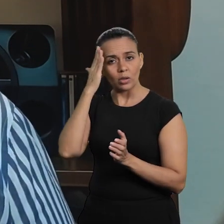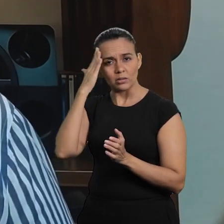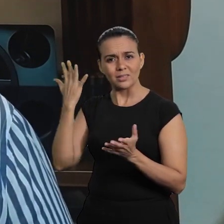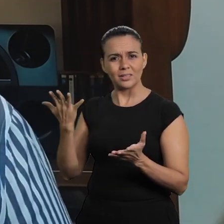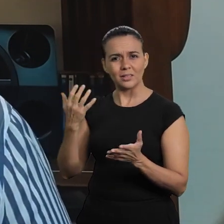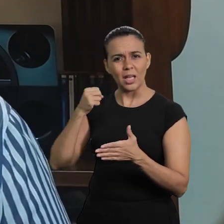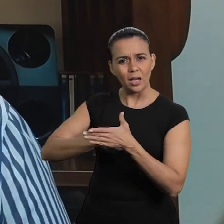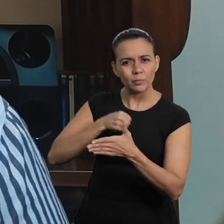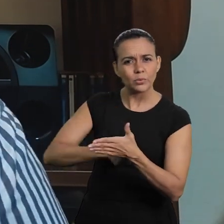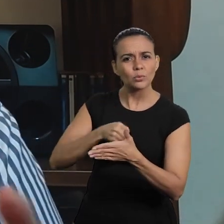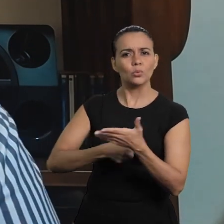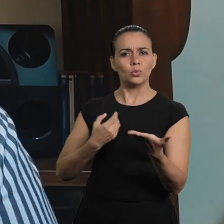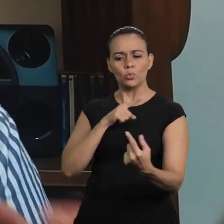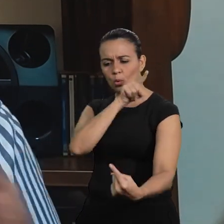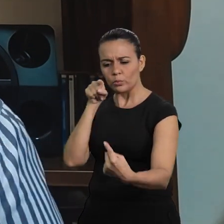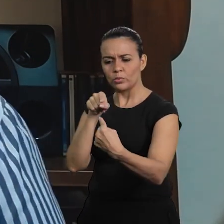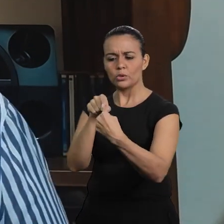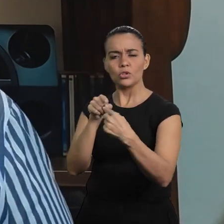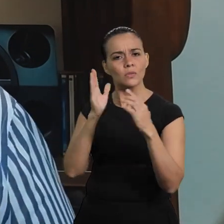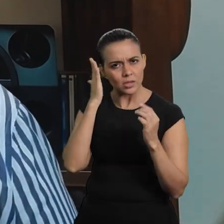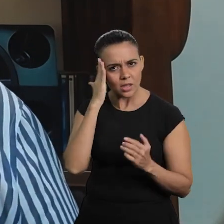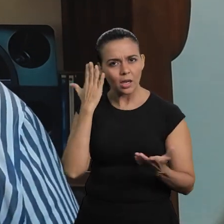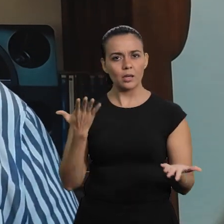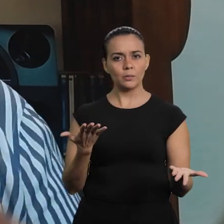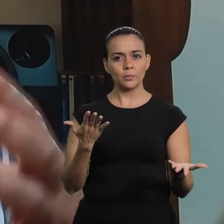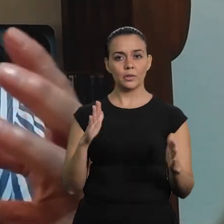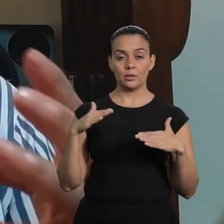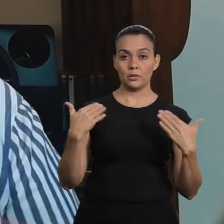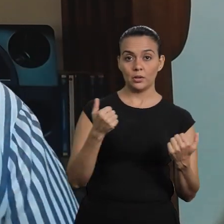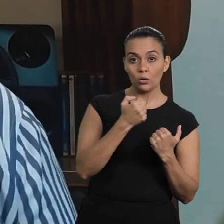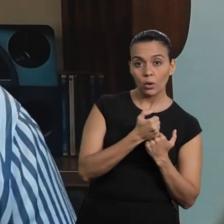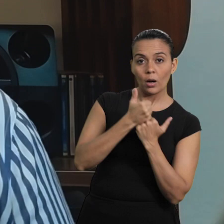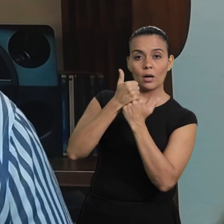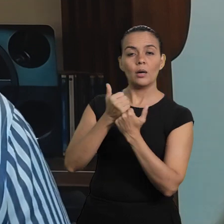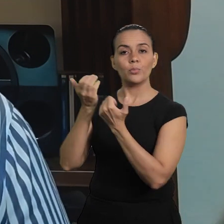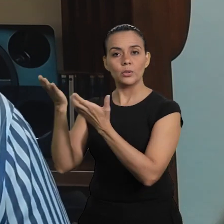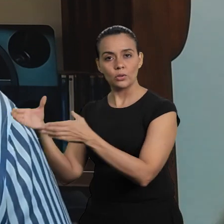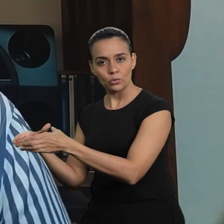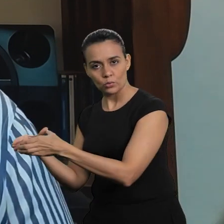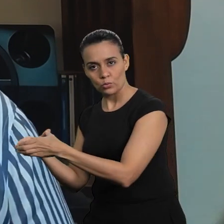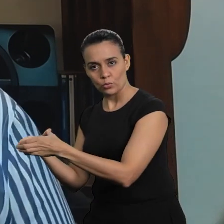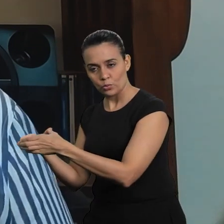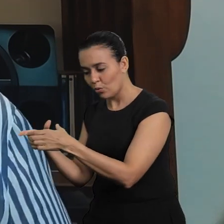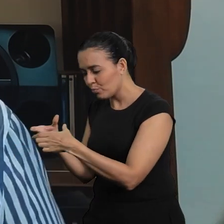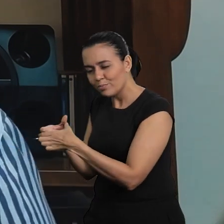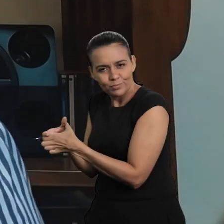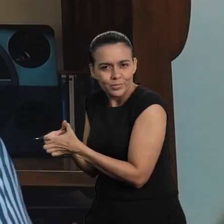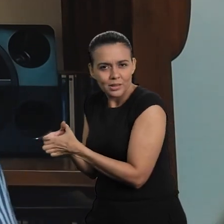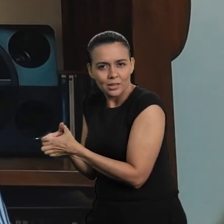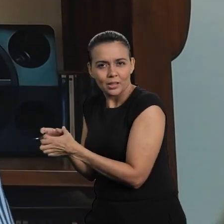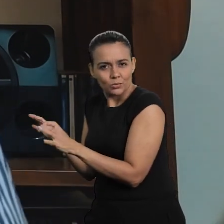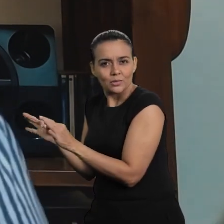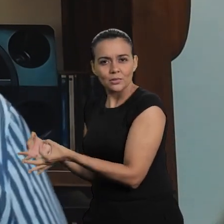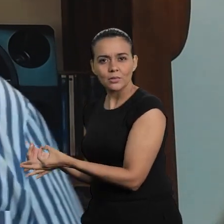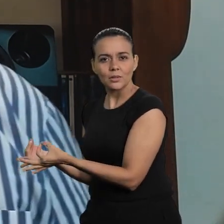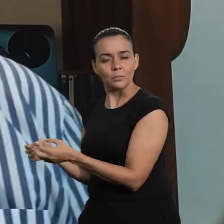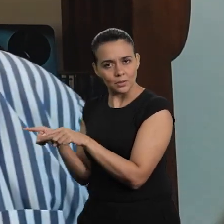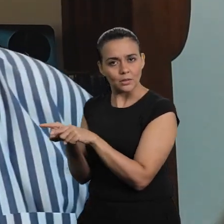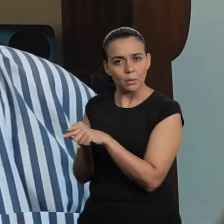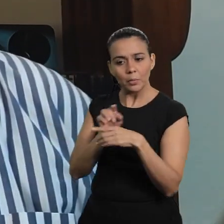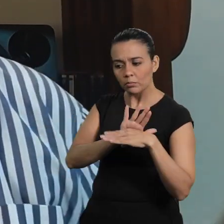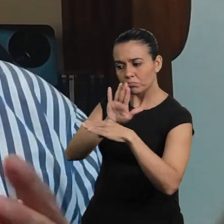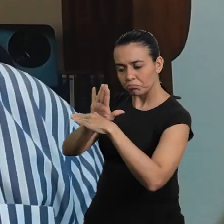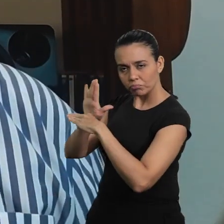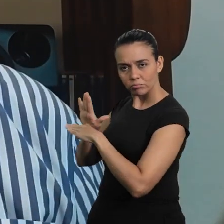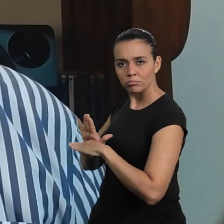que têm que fazer. Então, por que discriminar eles e não doar para eles, para esses grupos pequenos, para